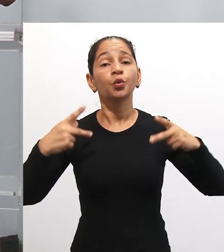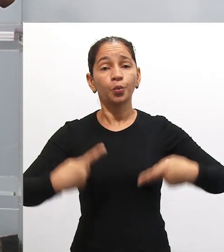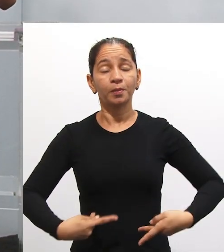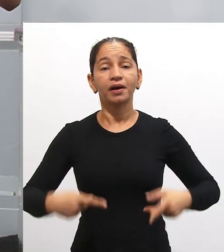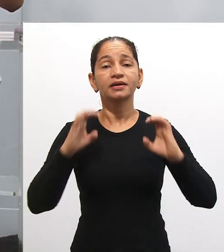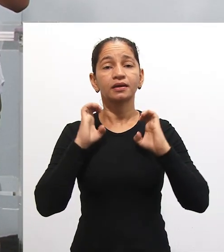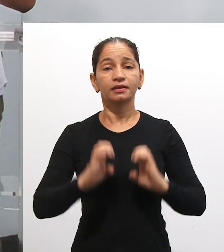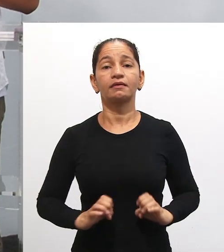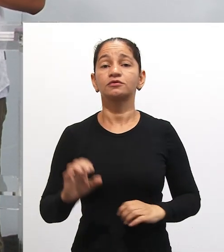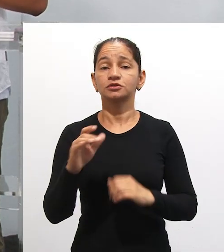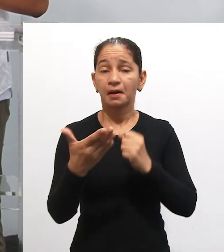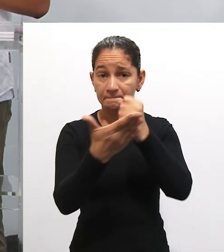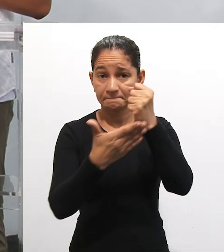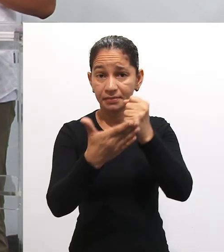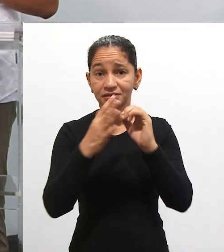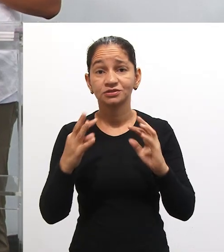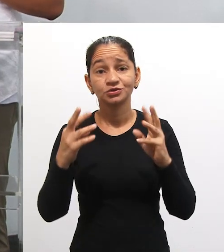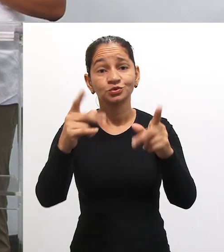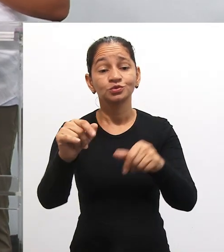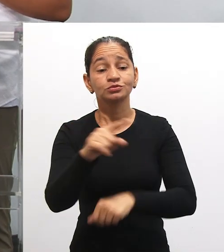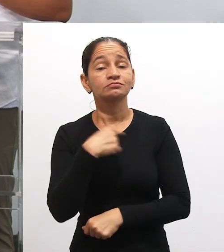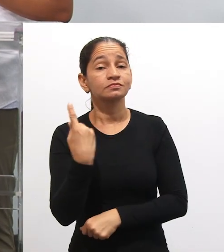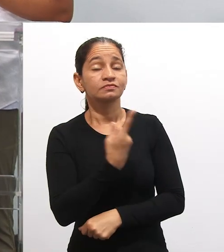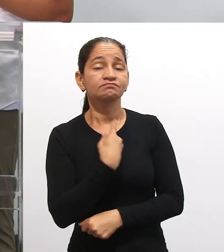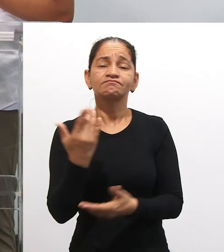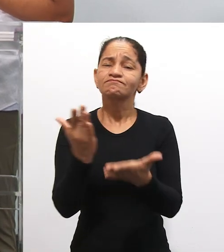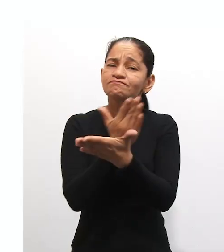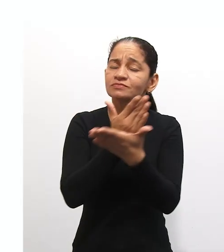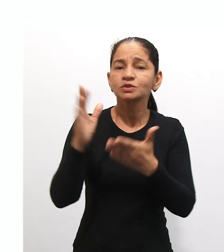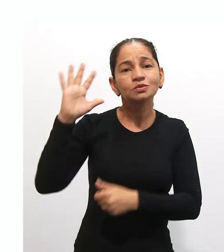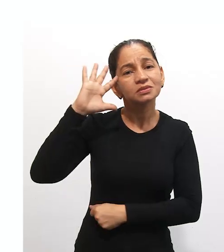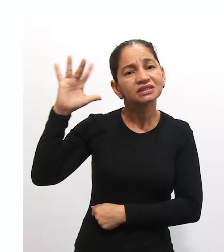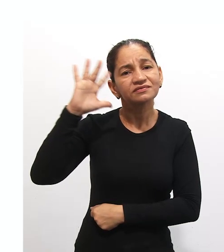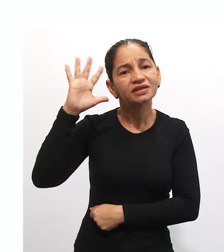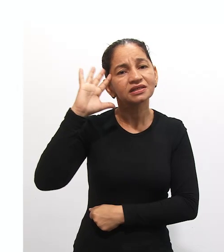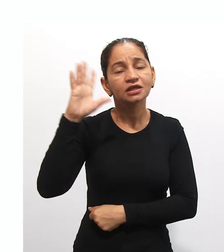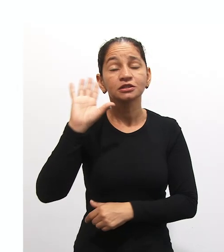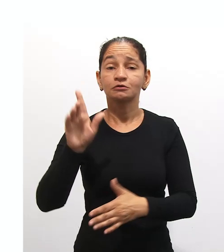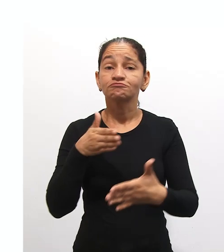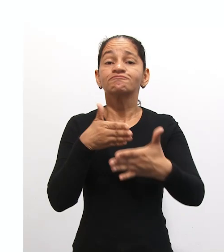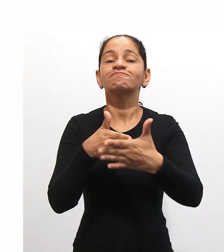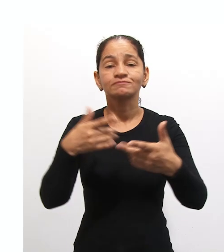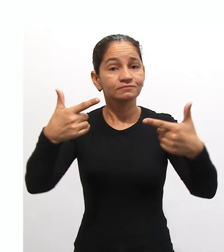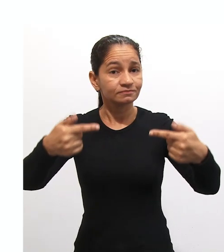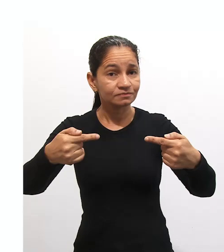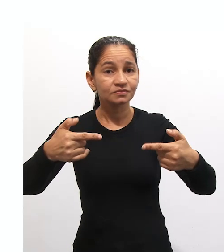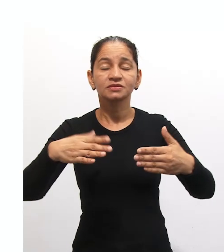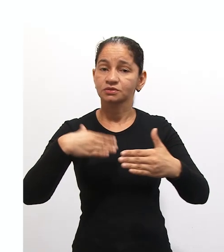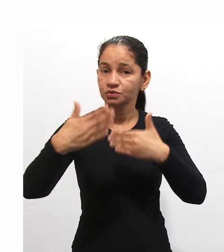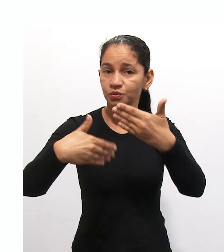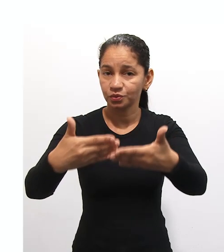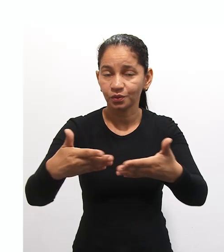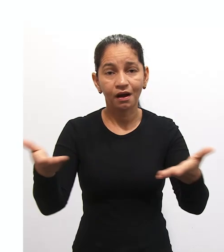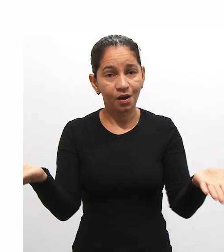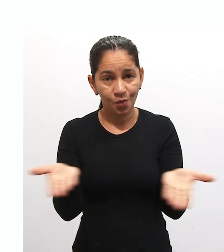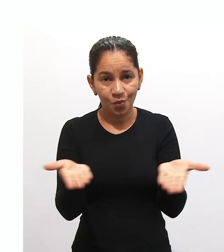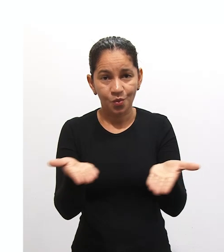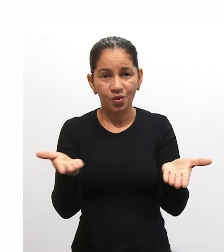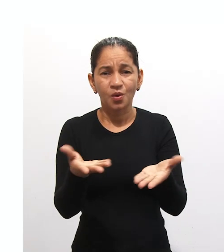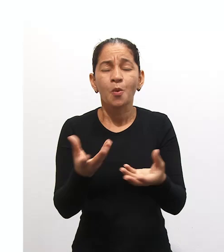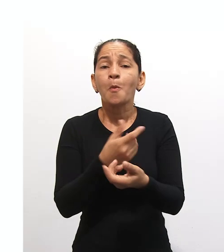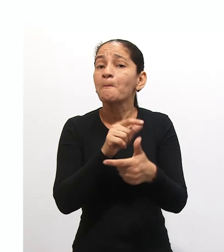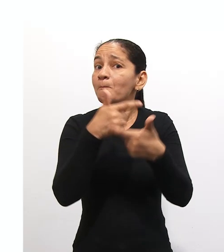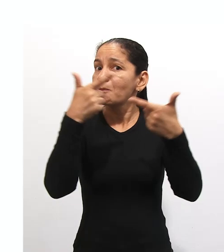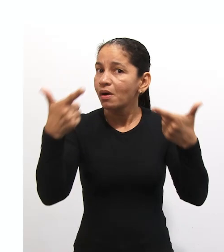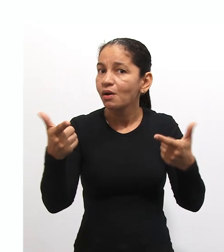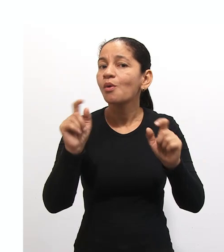aí mais humana e ética e inovadora para esses alunos. Aqui ficam algumas reflexões e desafio ao longo dessa